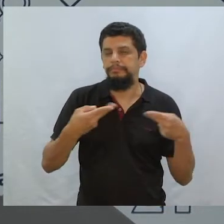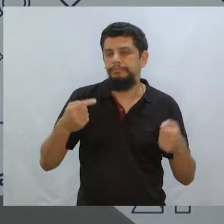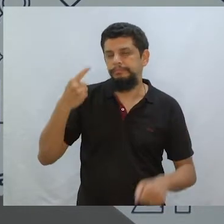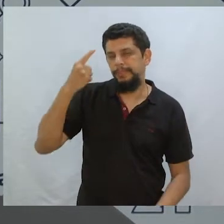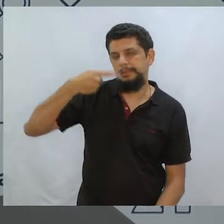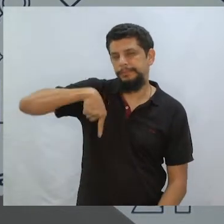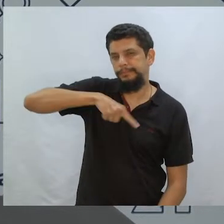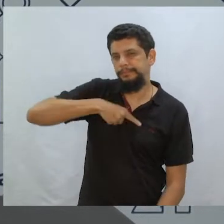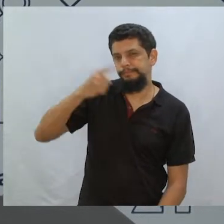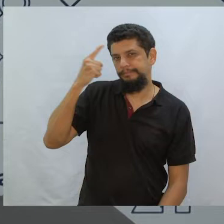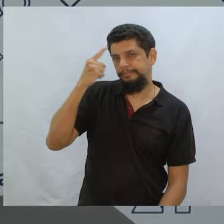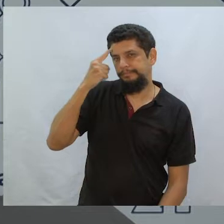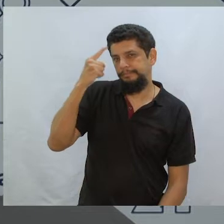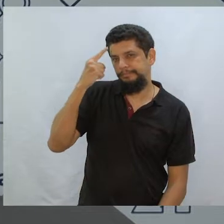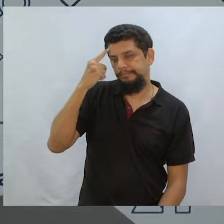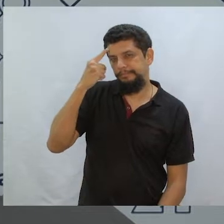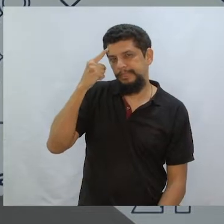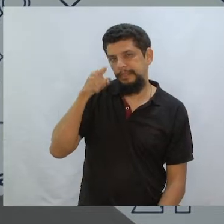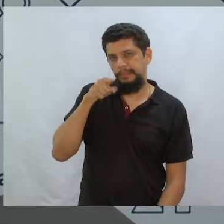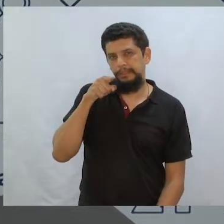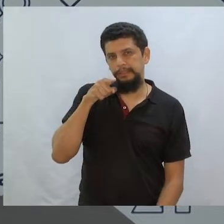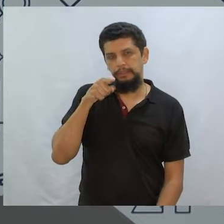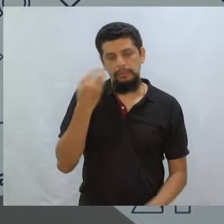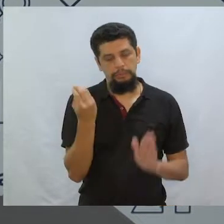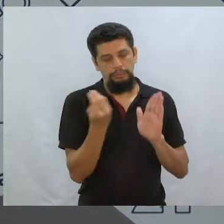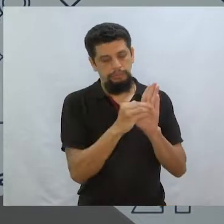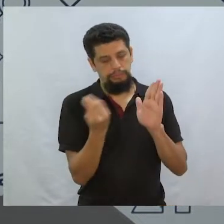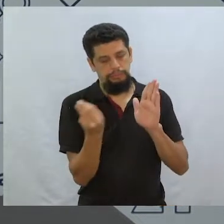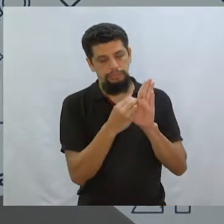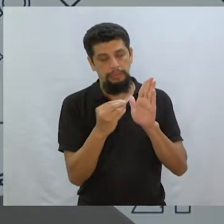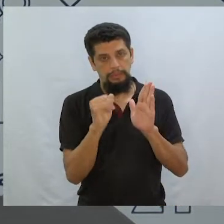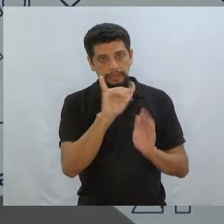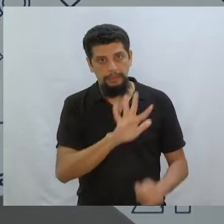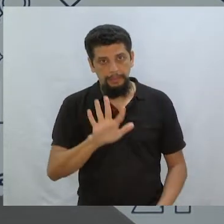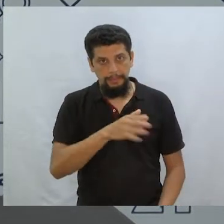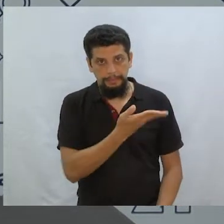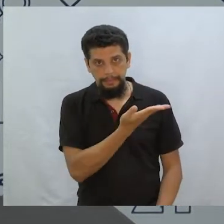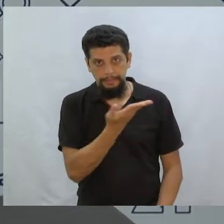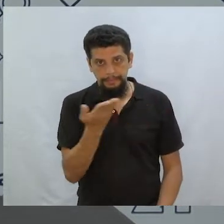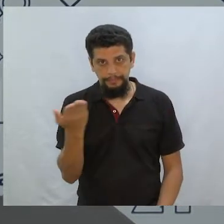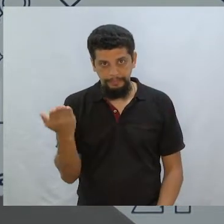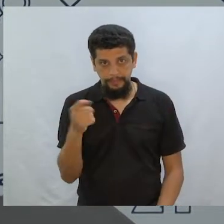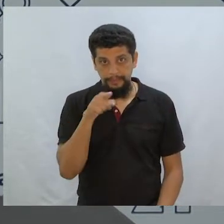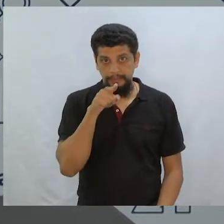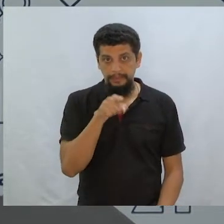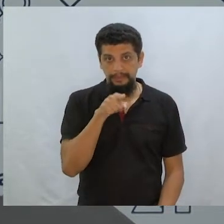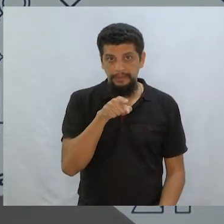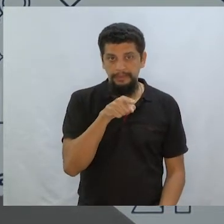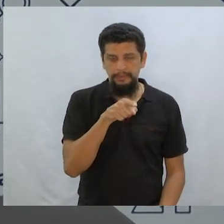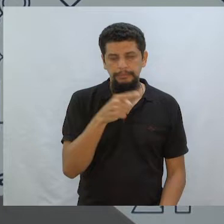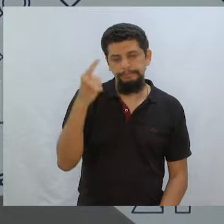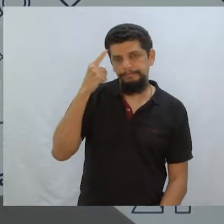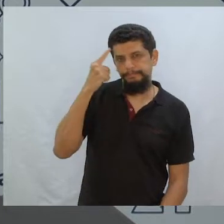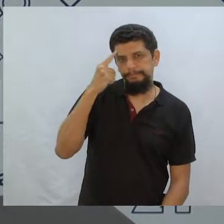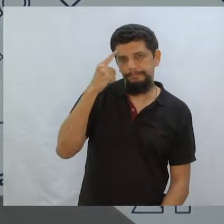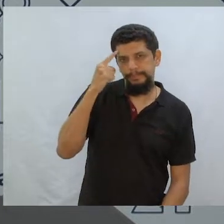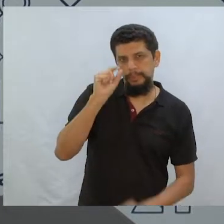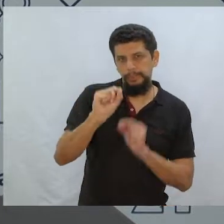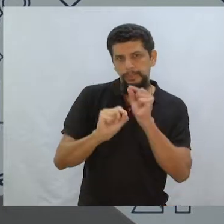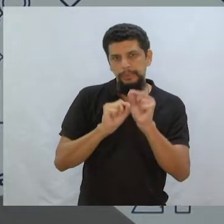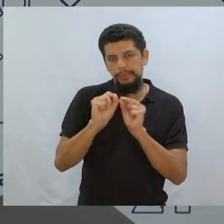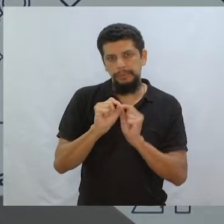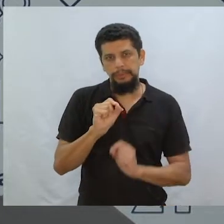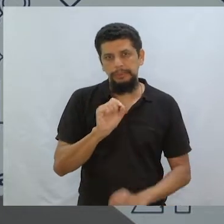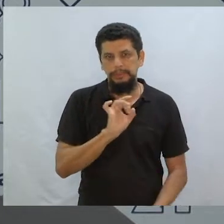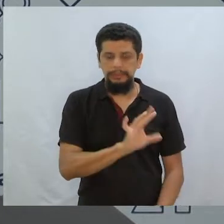pensar Olha só nós vamos colocar algumas imagens para vocês e vocês vão pensar aí o